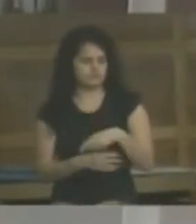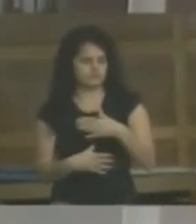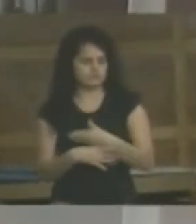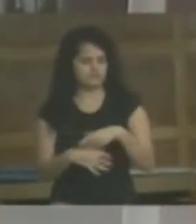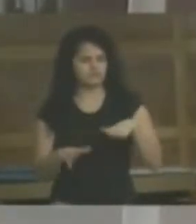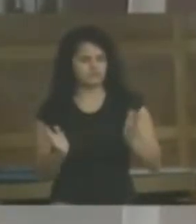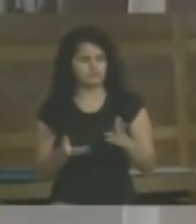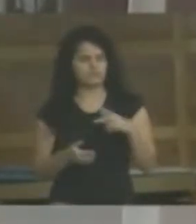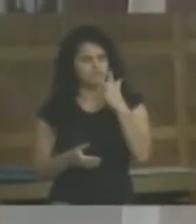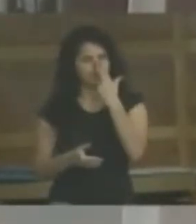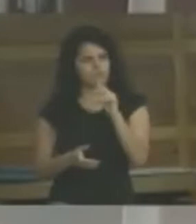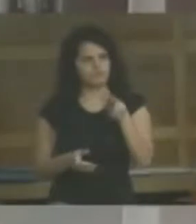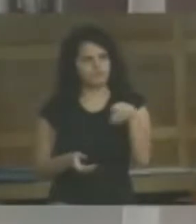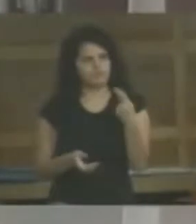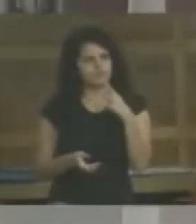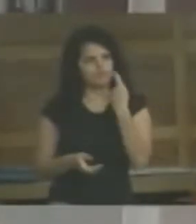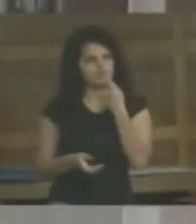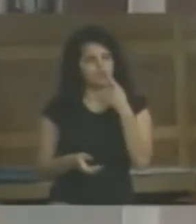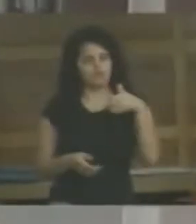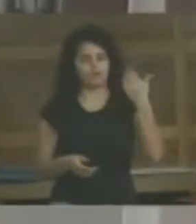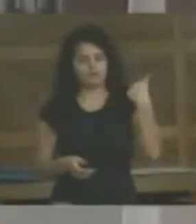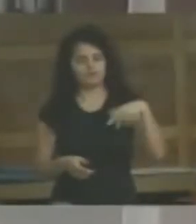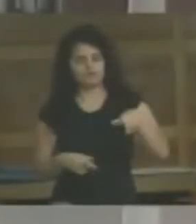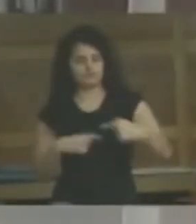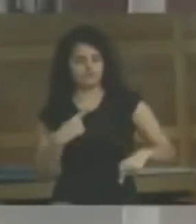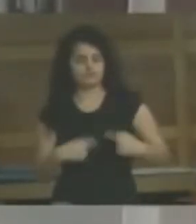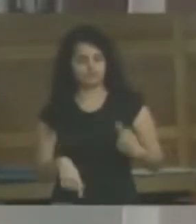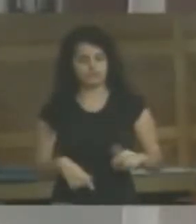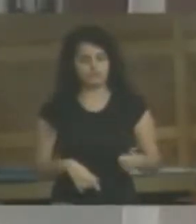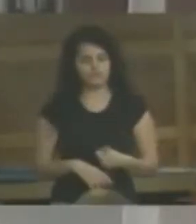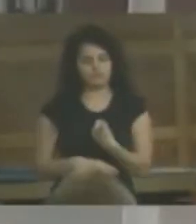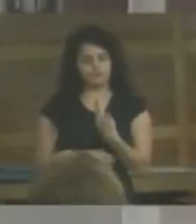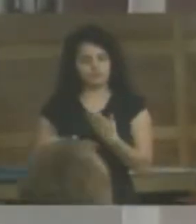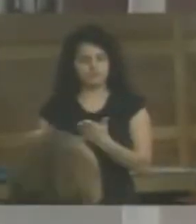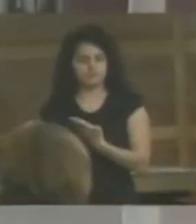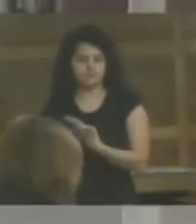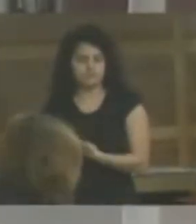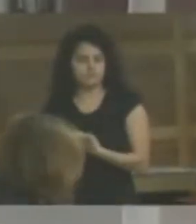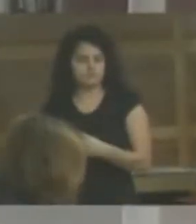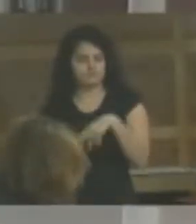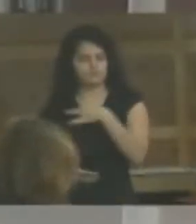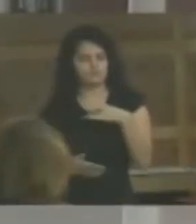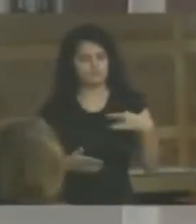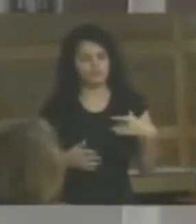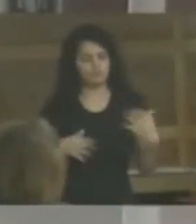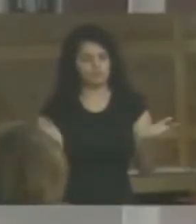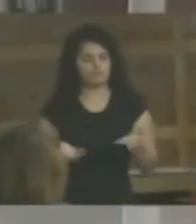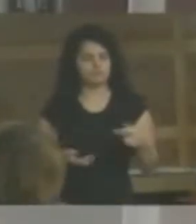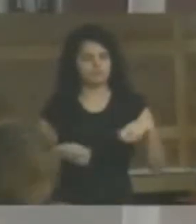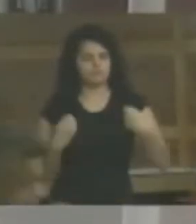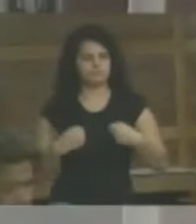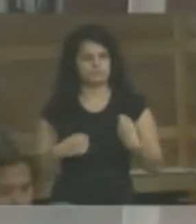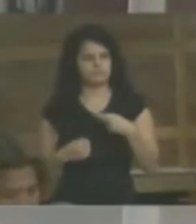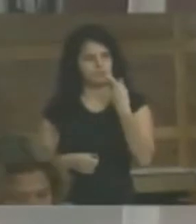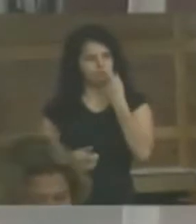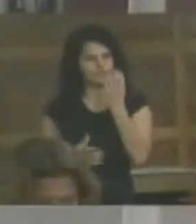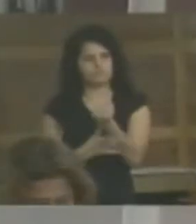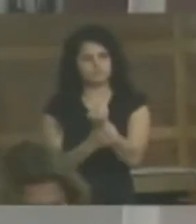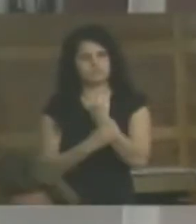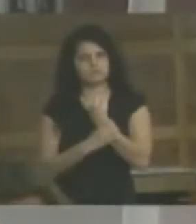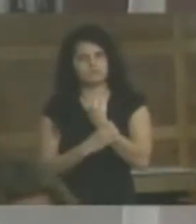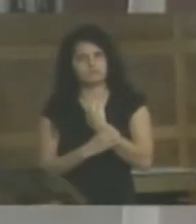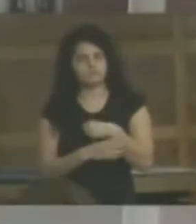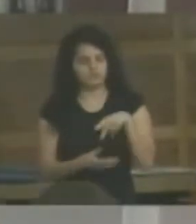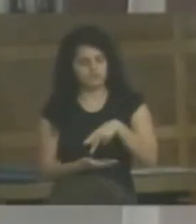igual o vereador Elinho falou, antigamente se discutia melhorias, inclusive na educação e na saúde. Hoje tem que prioridade é segurança, não